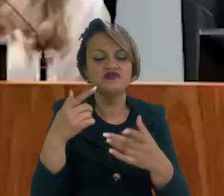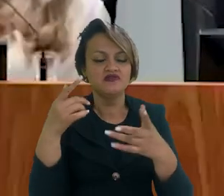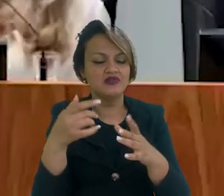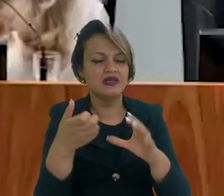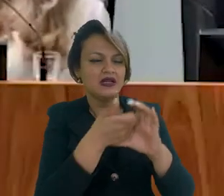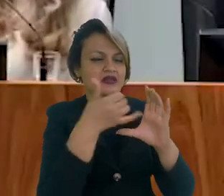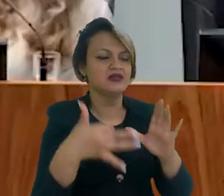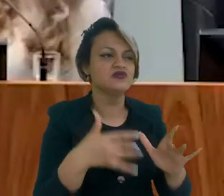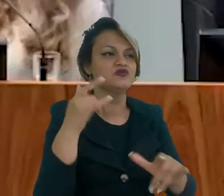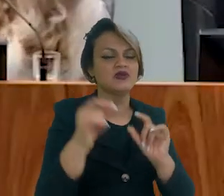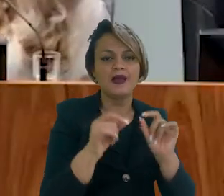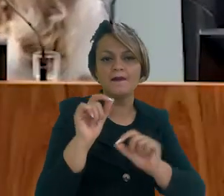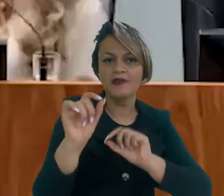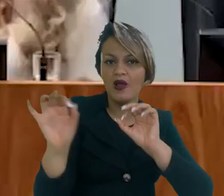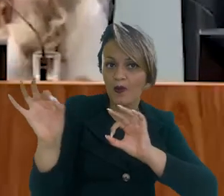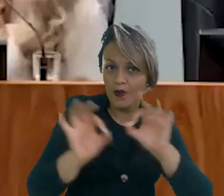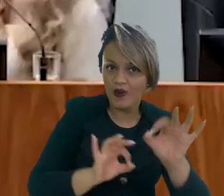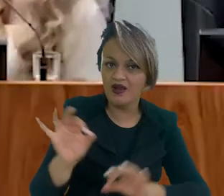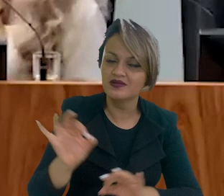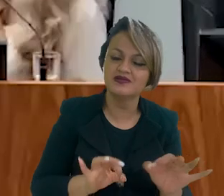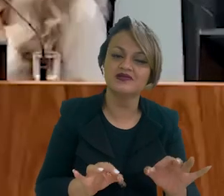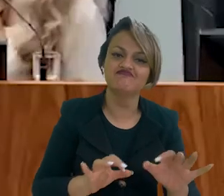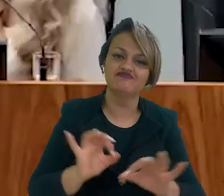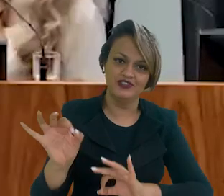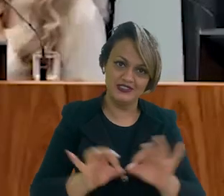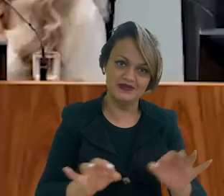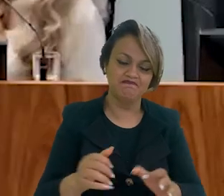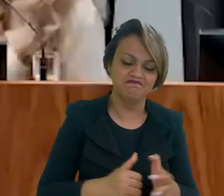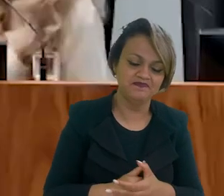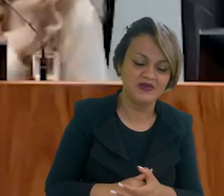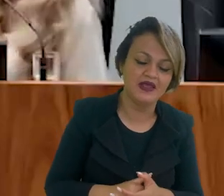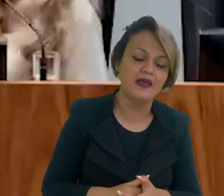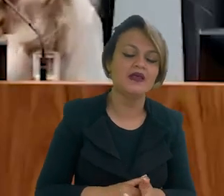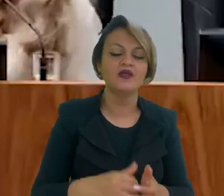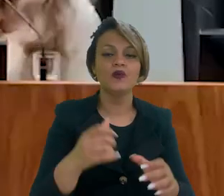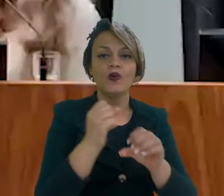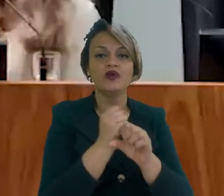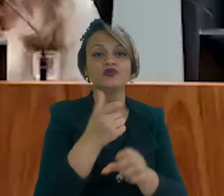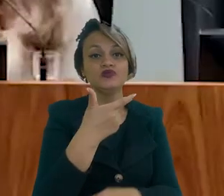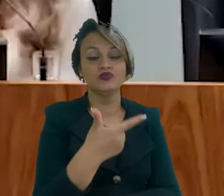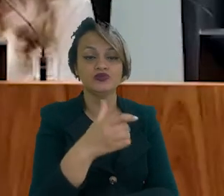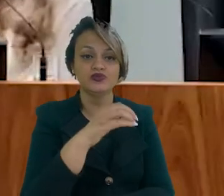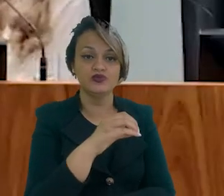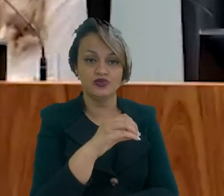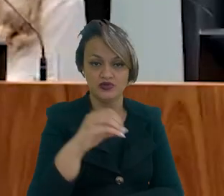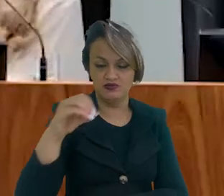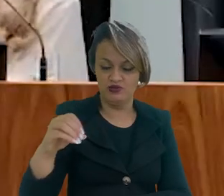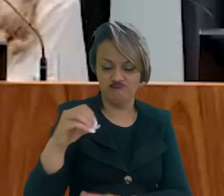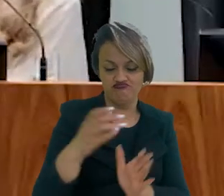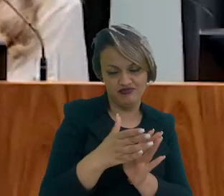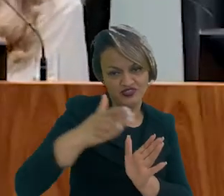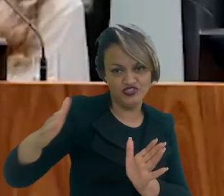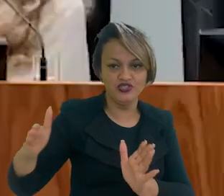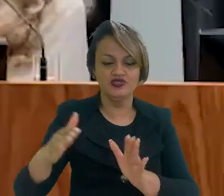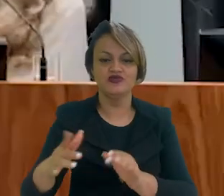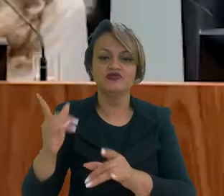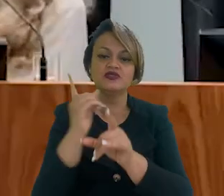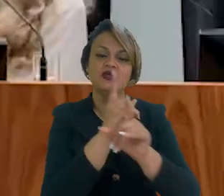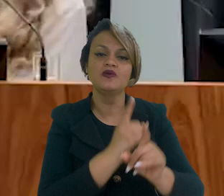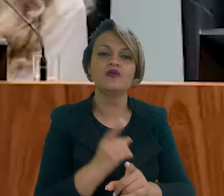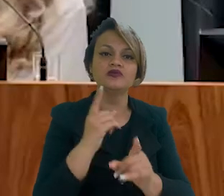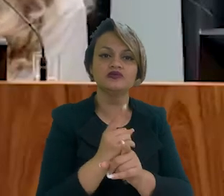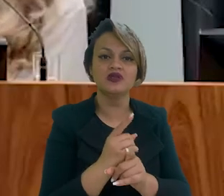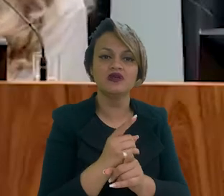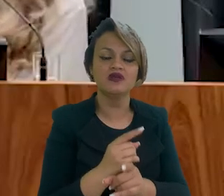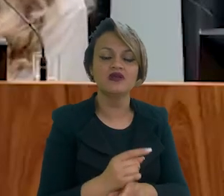sedimentados por assim dizer que a gente tem resquícios né a gente consegue traçar um pouco mais para organizar aquilo a